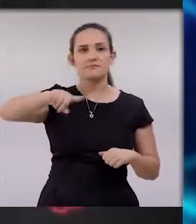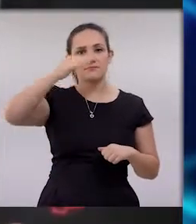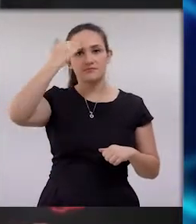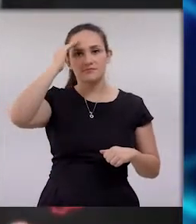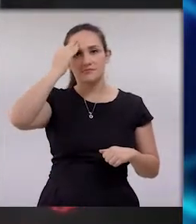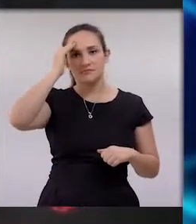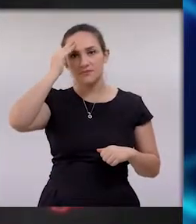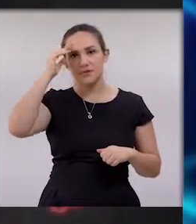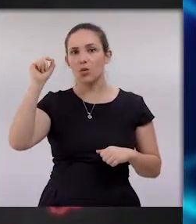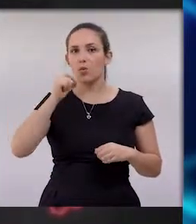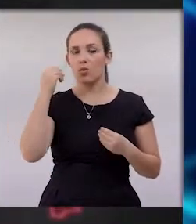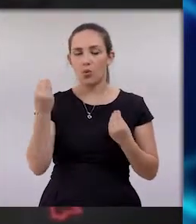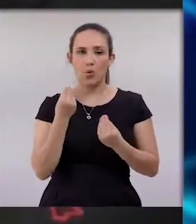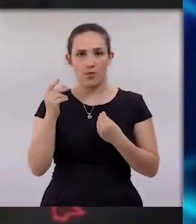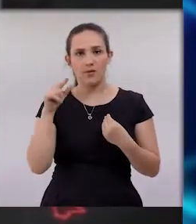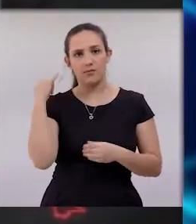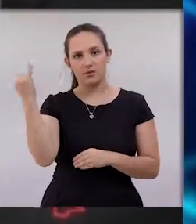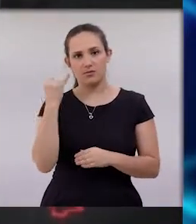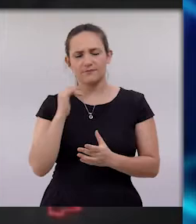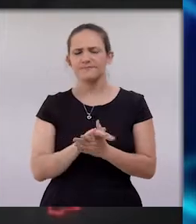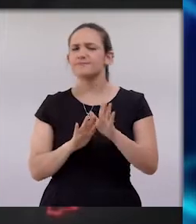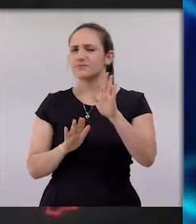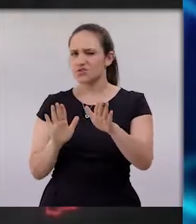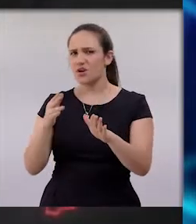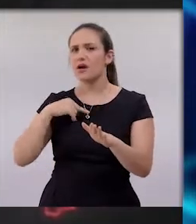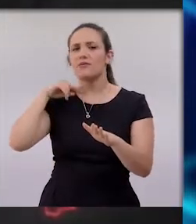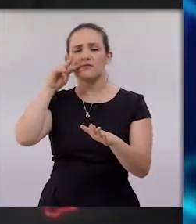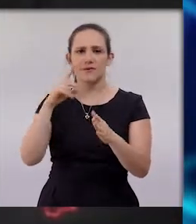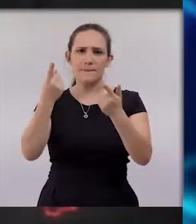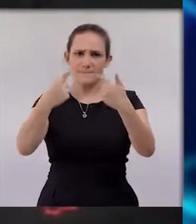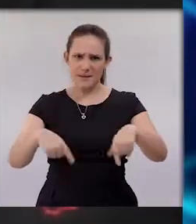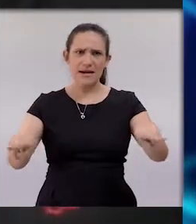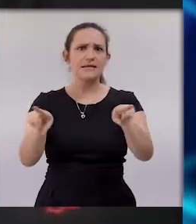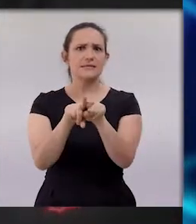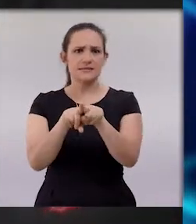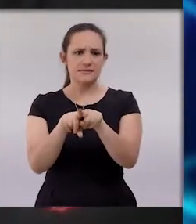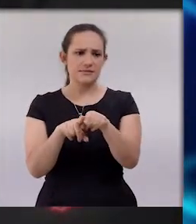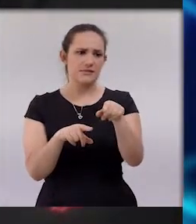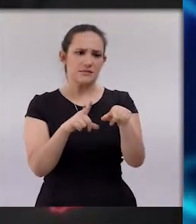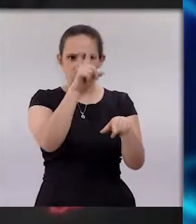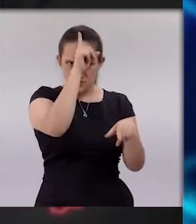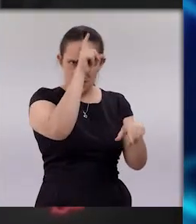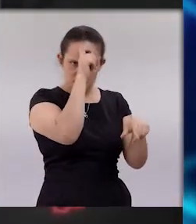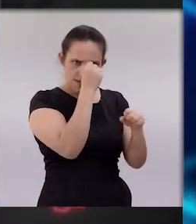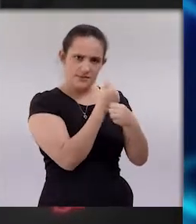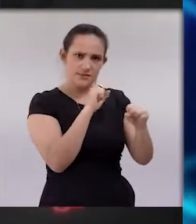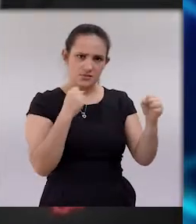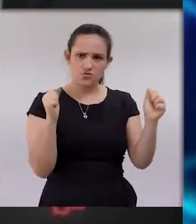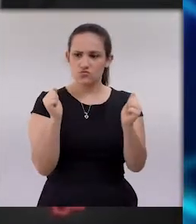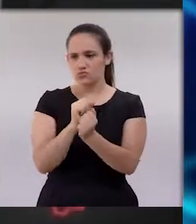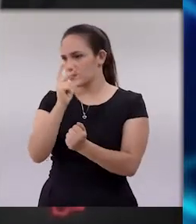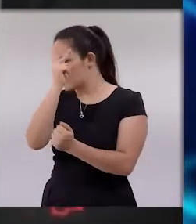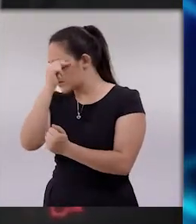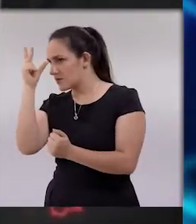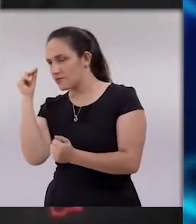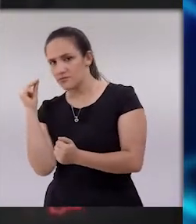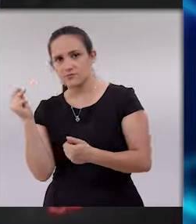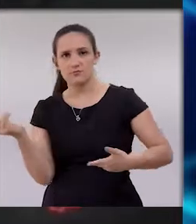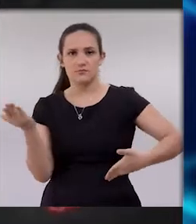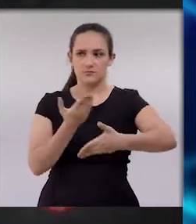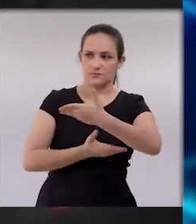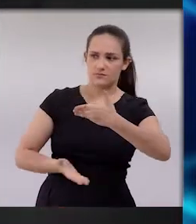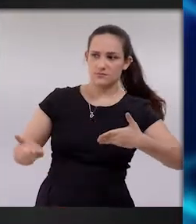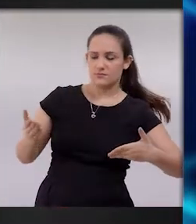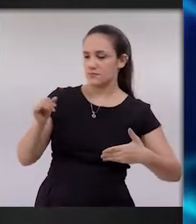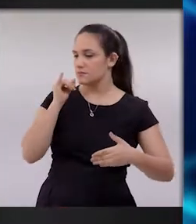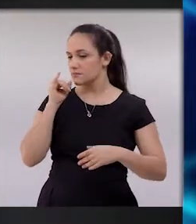disso. Já existem muitos convênios, né, de grandes hospitais com prefeituras, né, fazendo essa